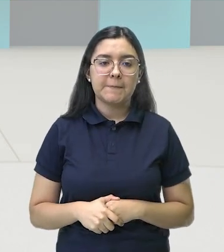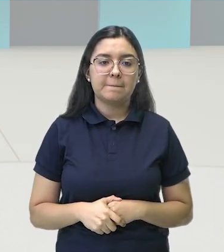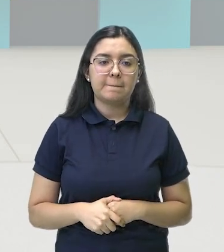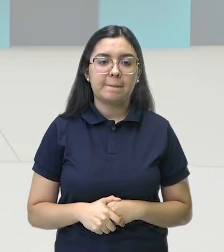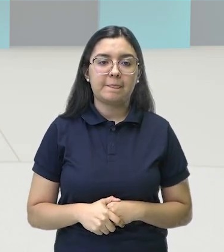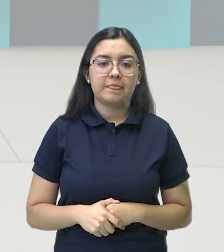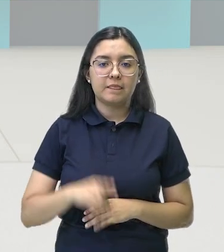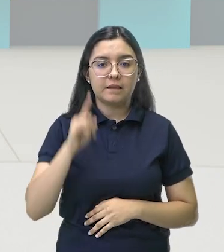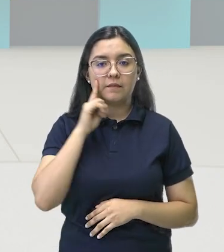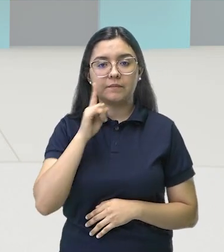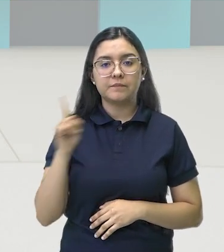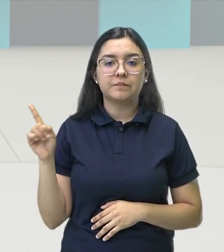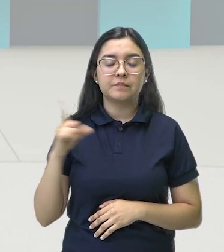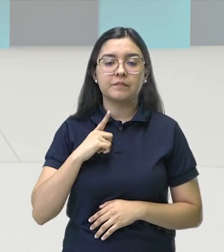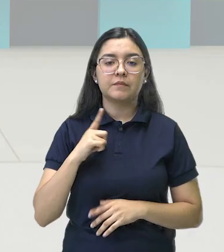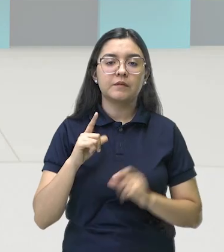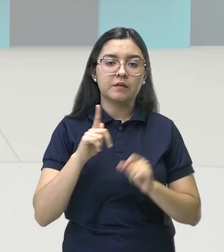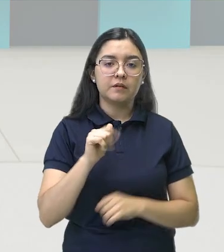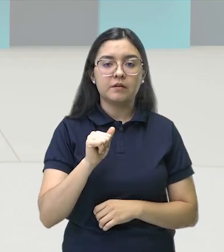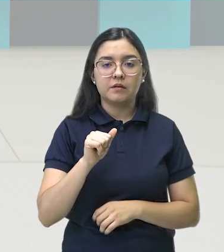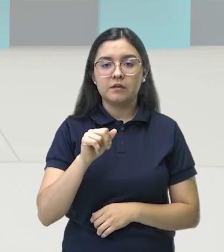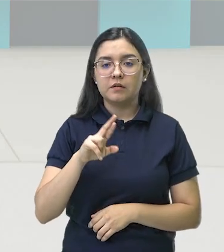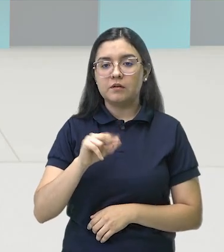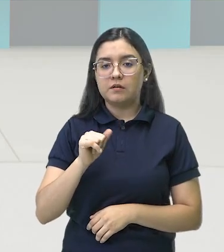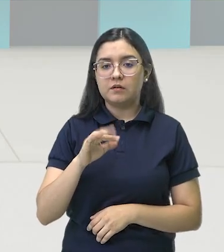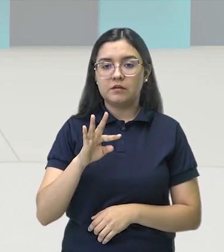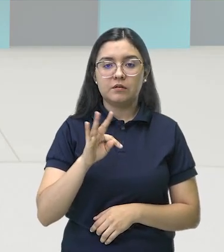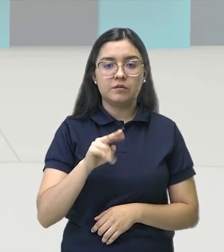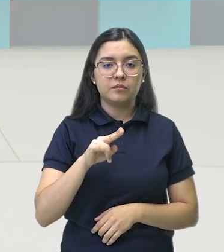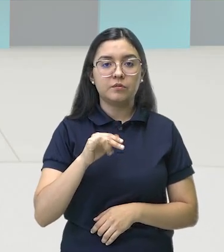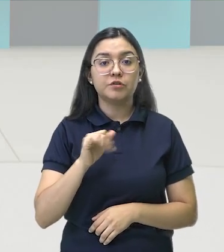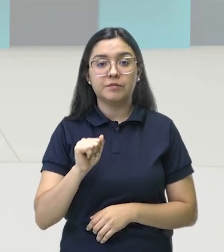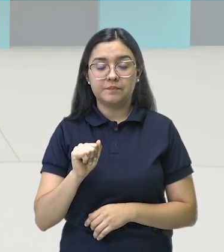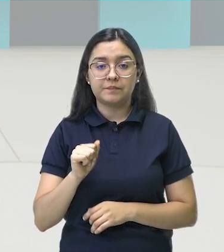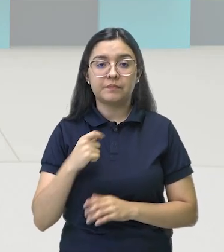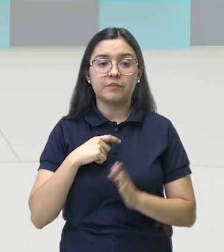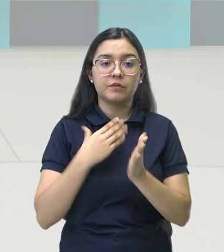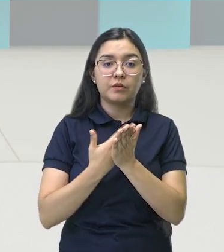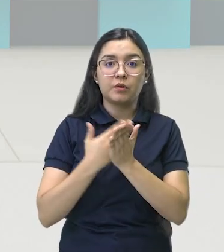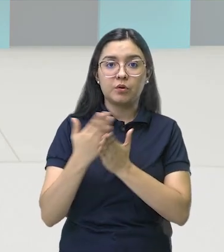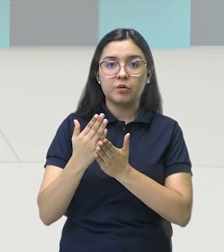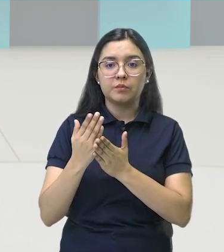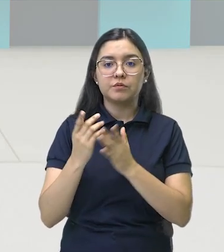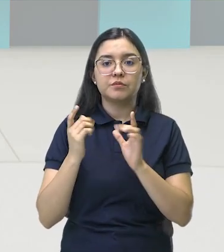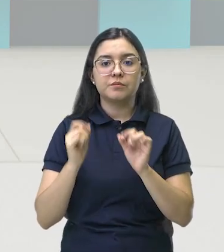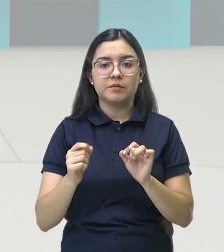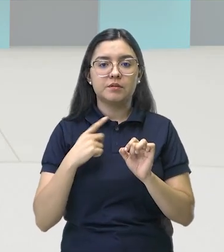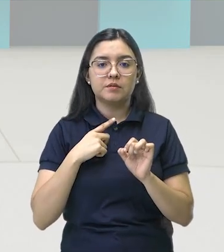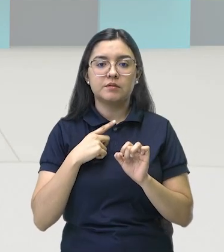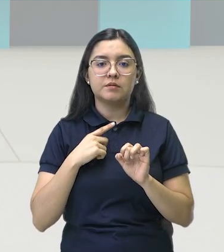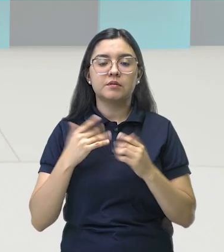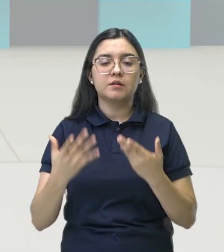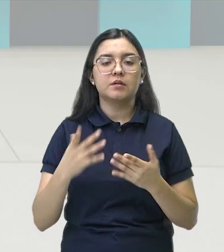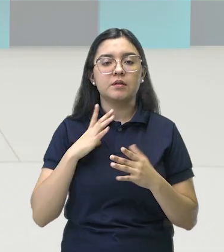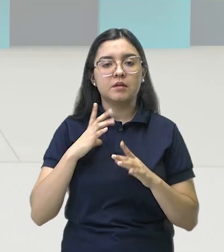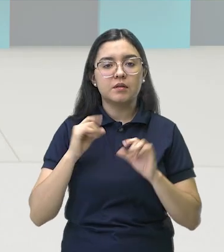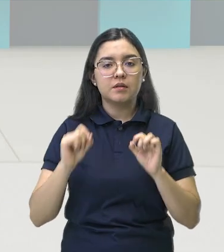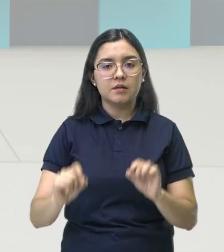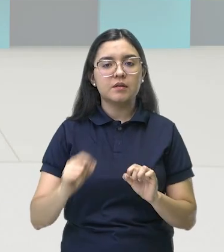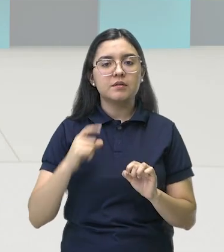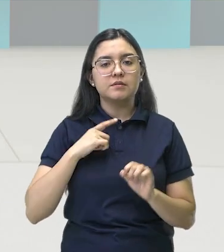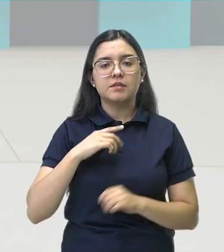Isso é uma garatuja. Nós, sim, começamos a trazer esses signos, esses